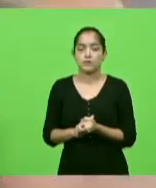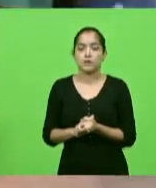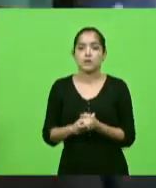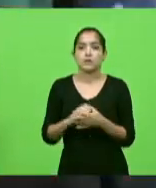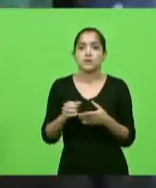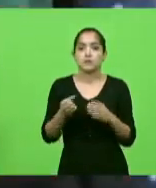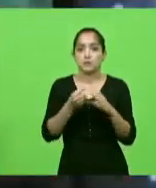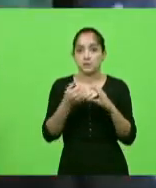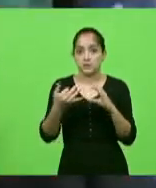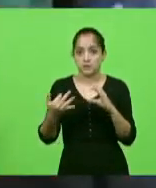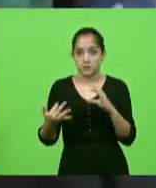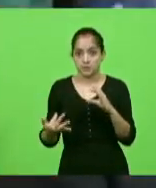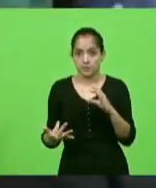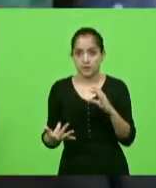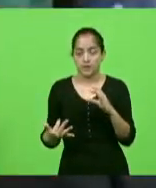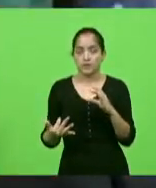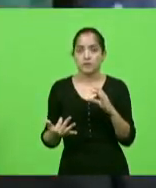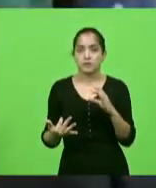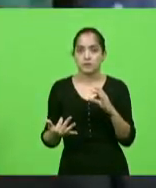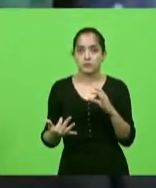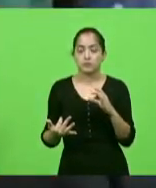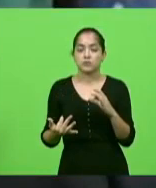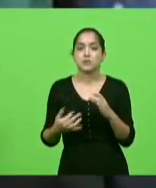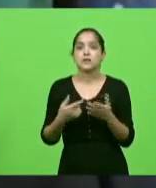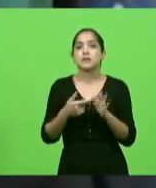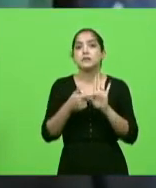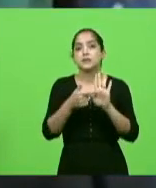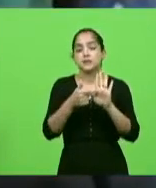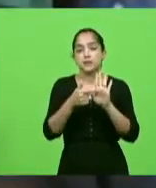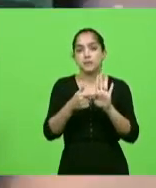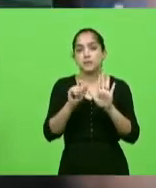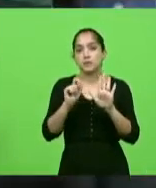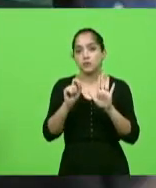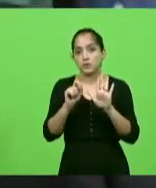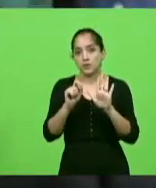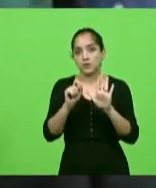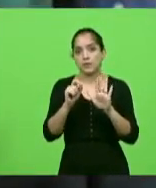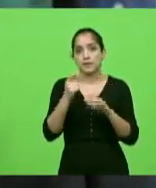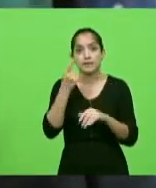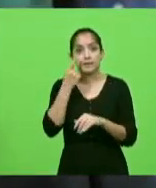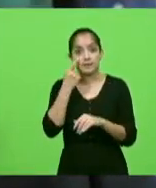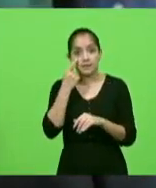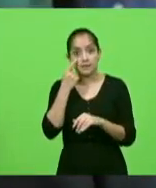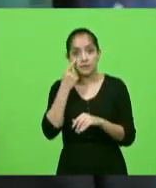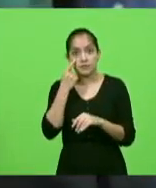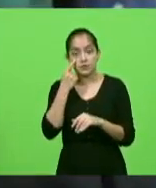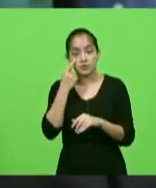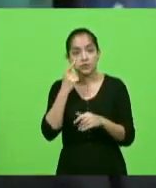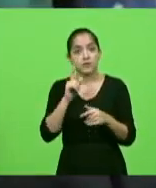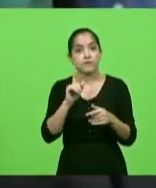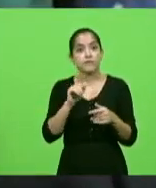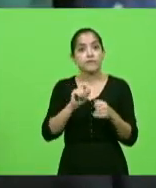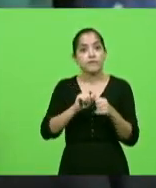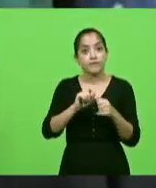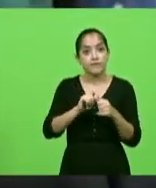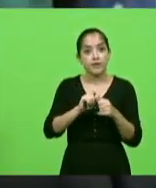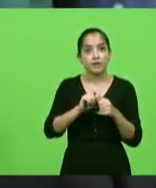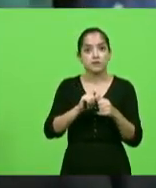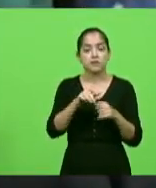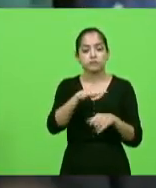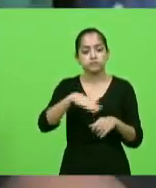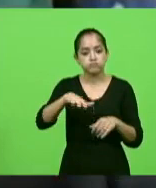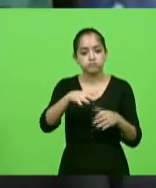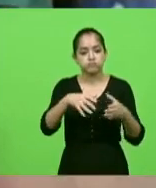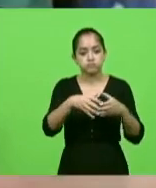É nesse aspecto E aí é ainda determinante observar aqui na ativa realizada no ano